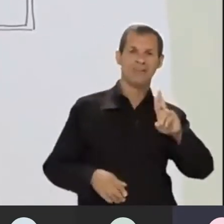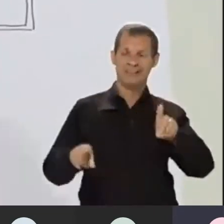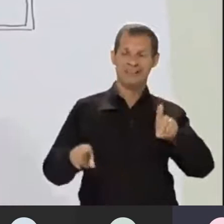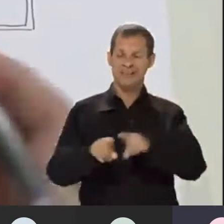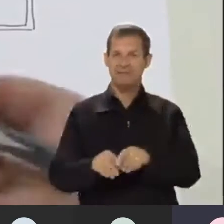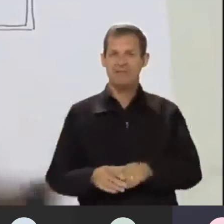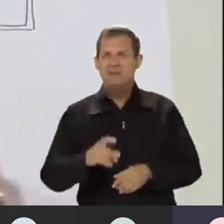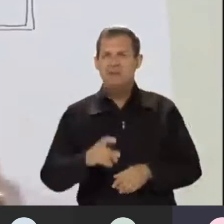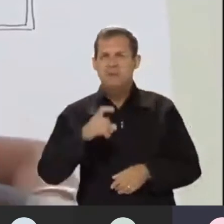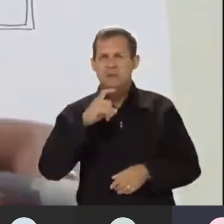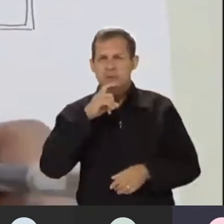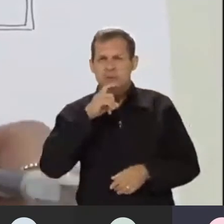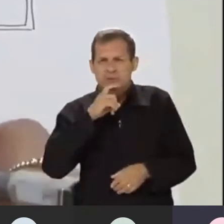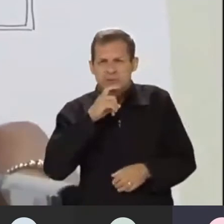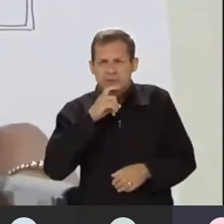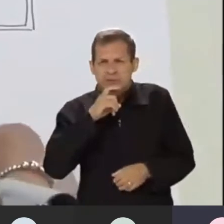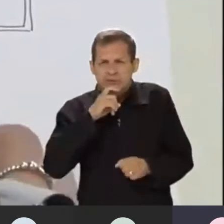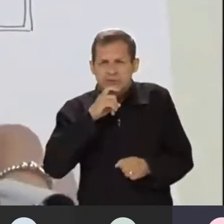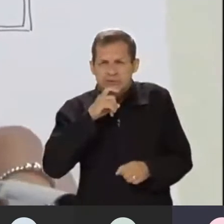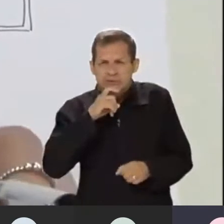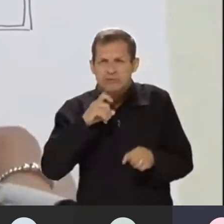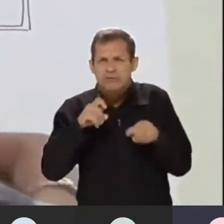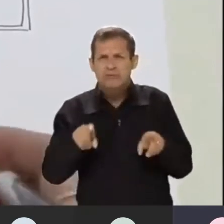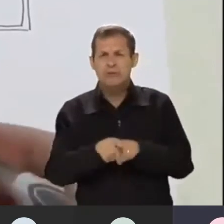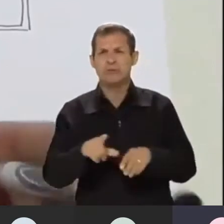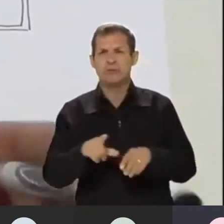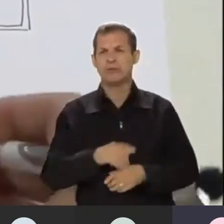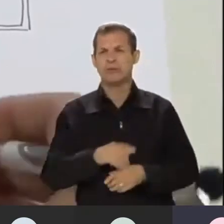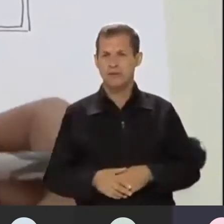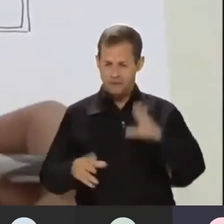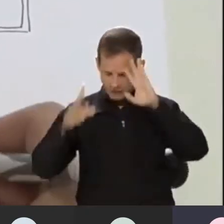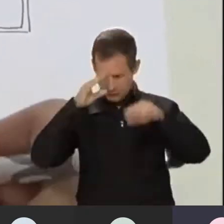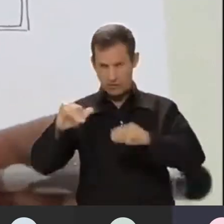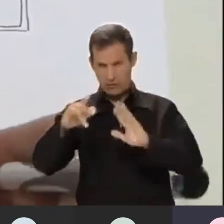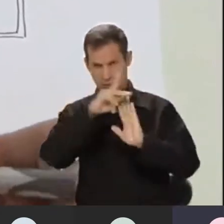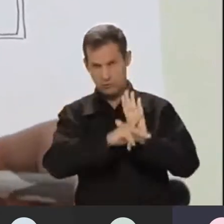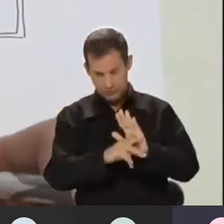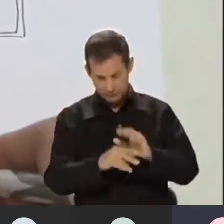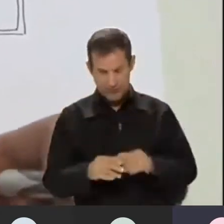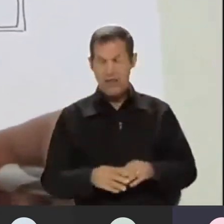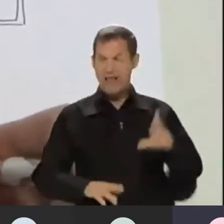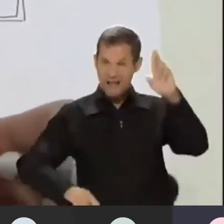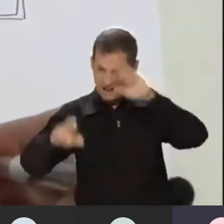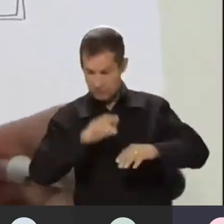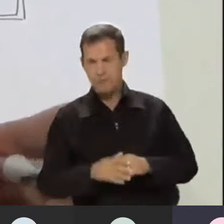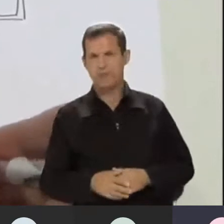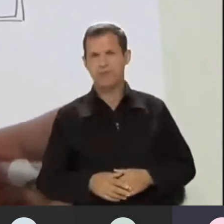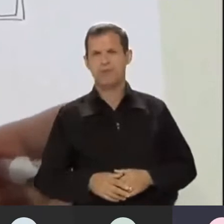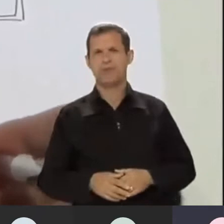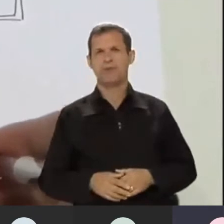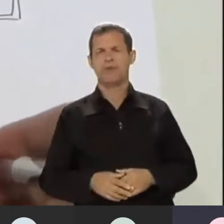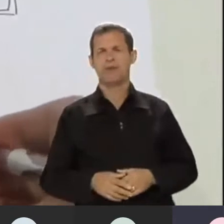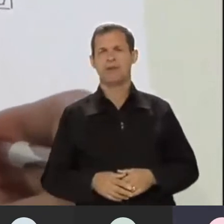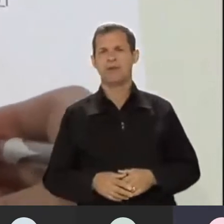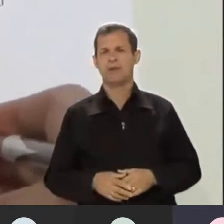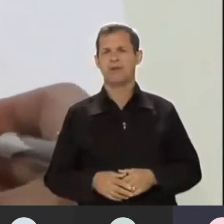o resfriamento, tá? Então, eu vou colocar aqui embaixo, que eu tenho que pensar no meu projeto, levando em consideração